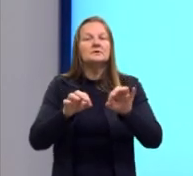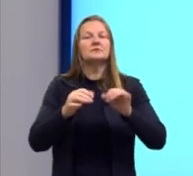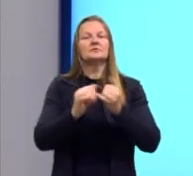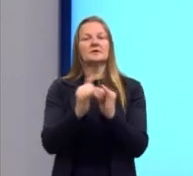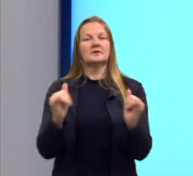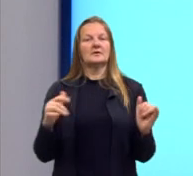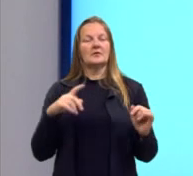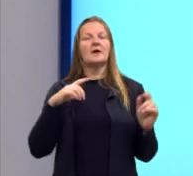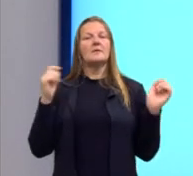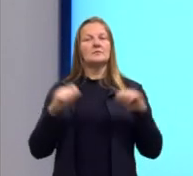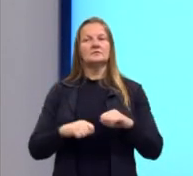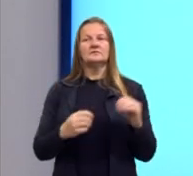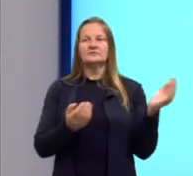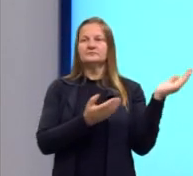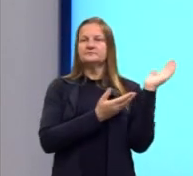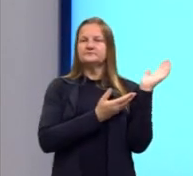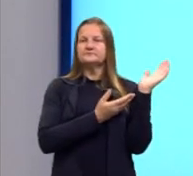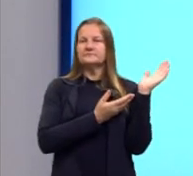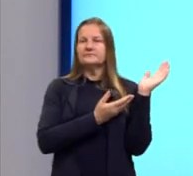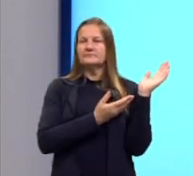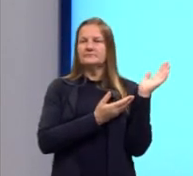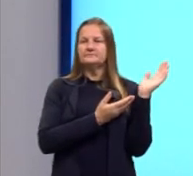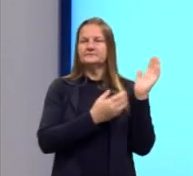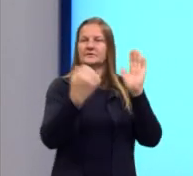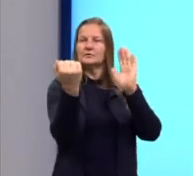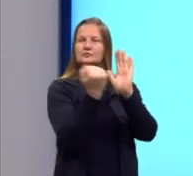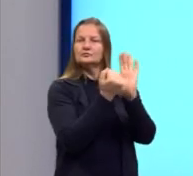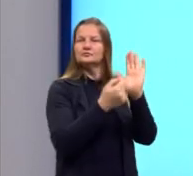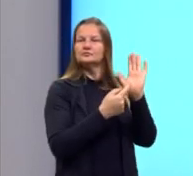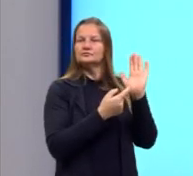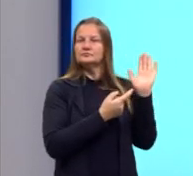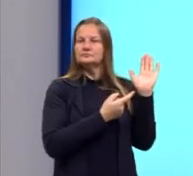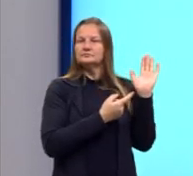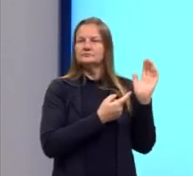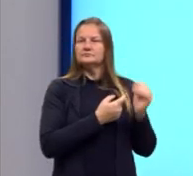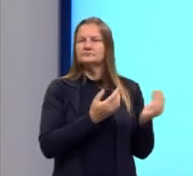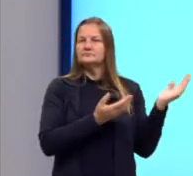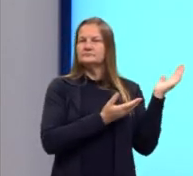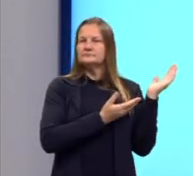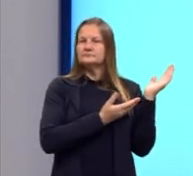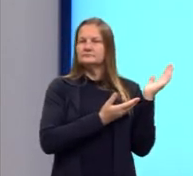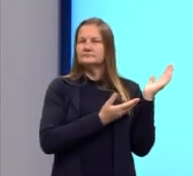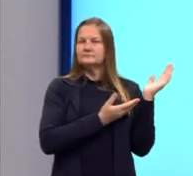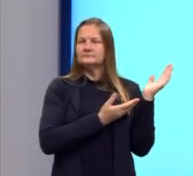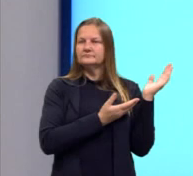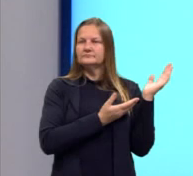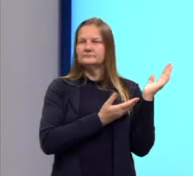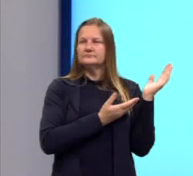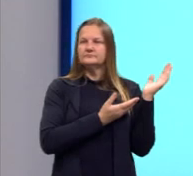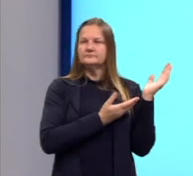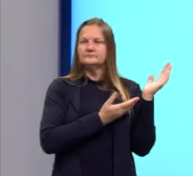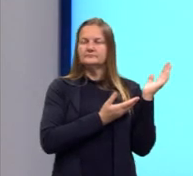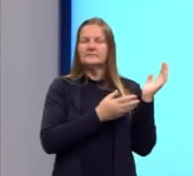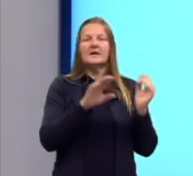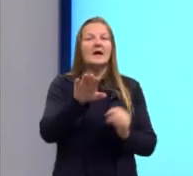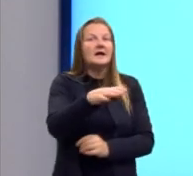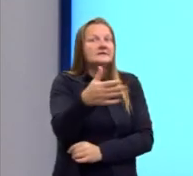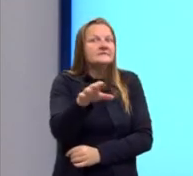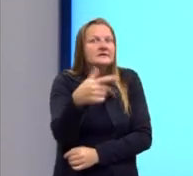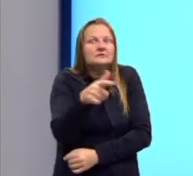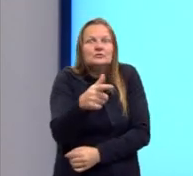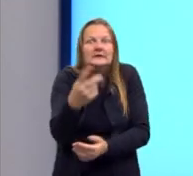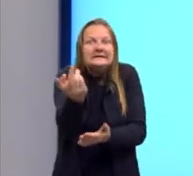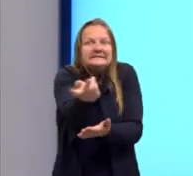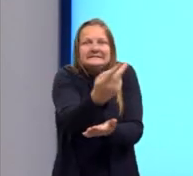gente pode representar o fusível dessa maneira tá Existem algumas outras representações às vezes é não vai ter o desenho no